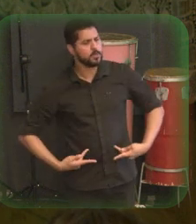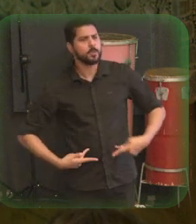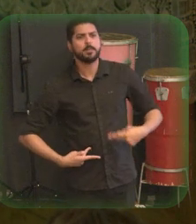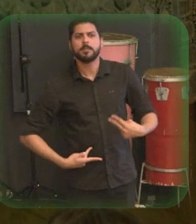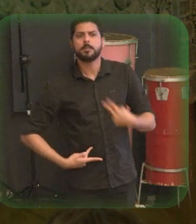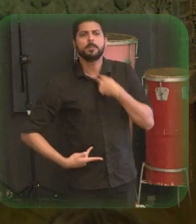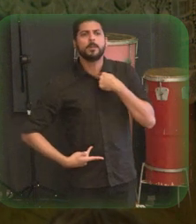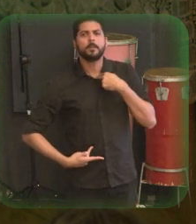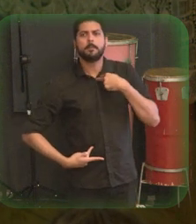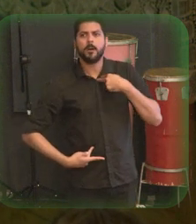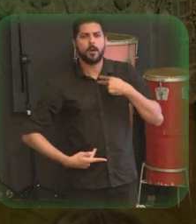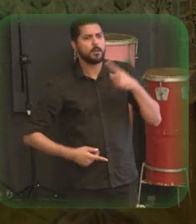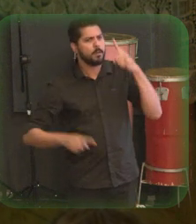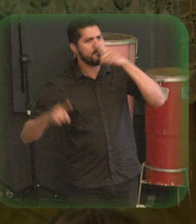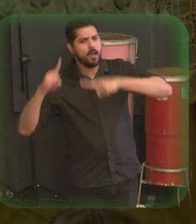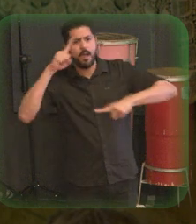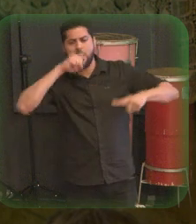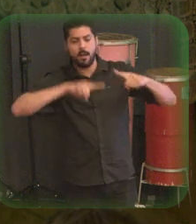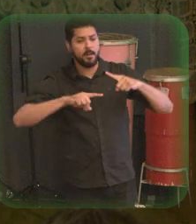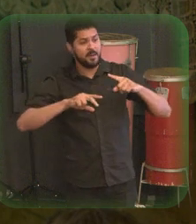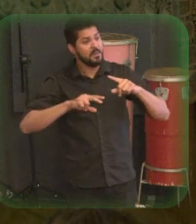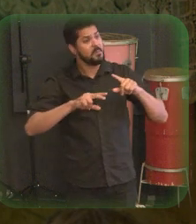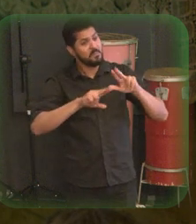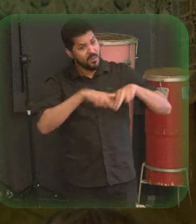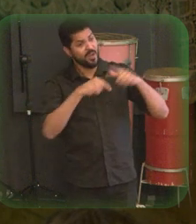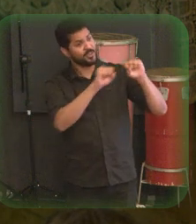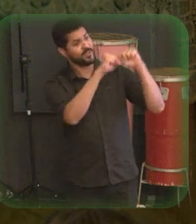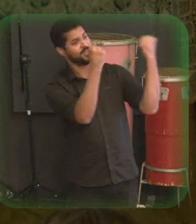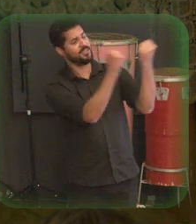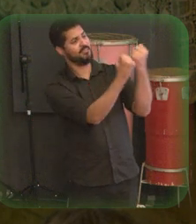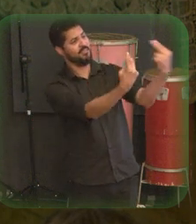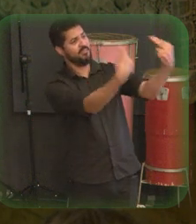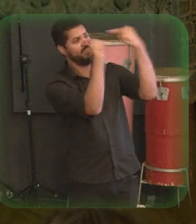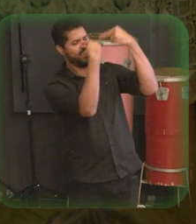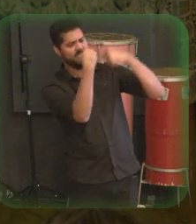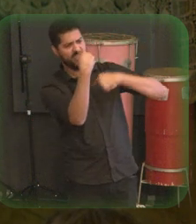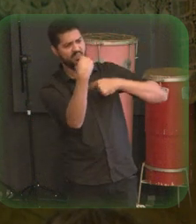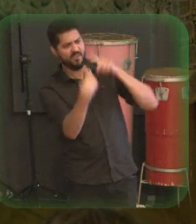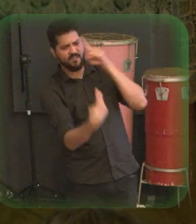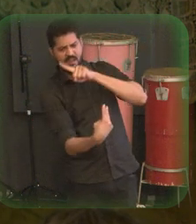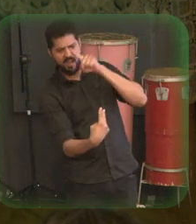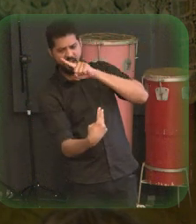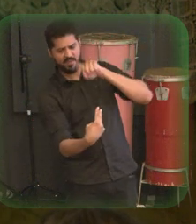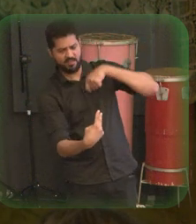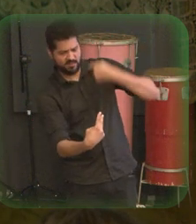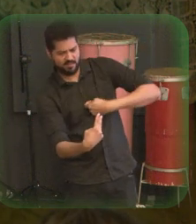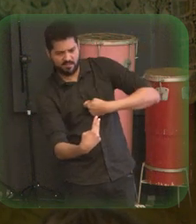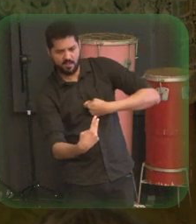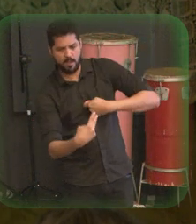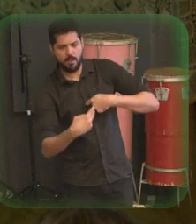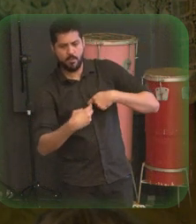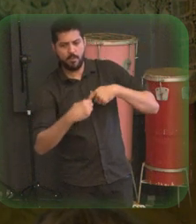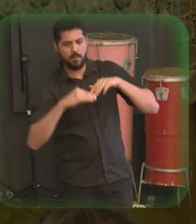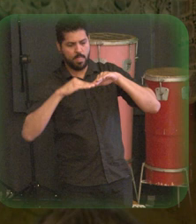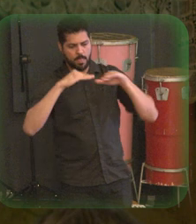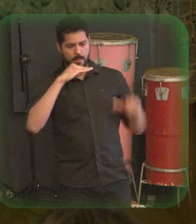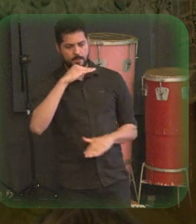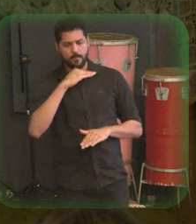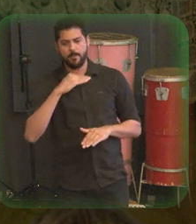são considerados o erro na sua essência. Percebe? Como, na verdade, a humanidade, ela é